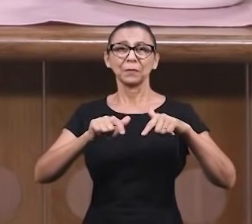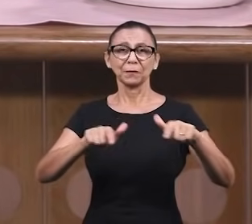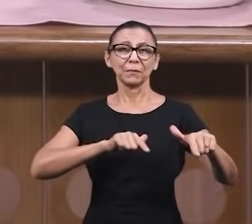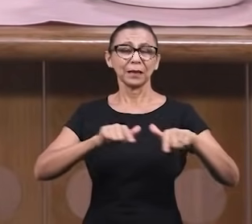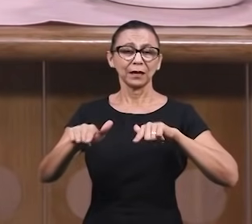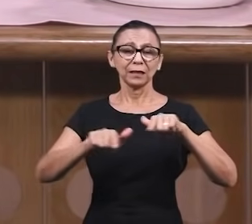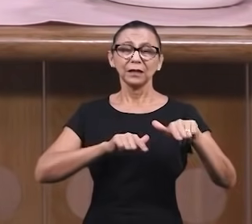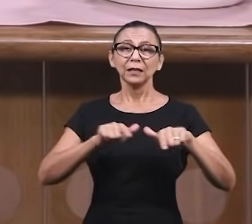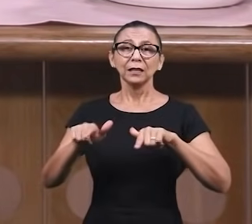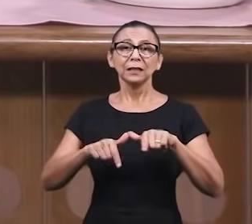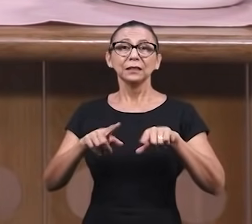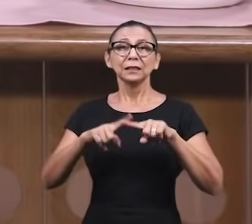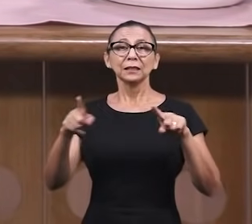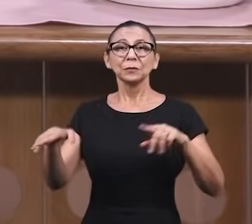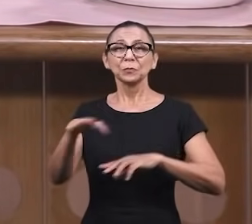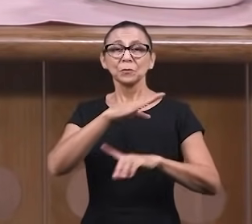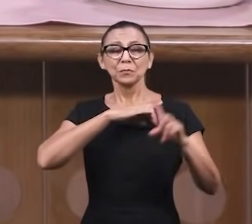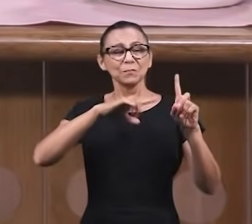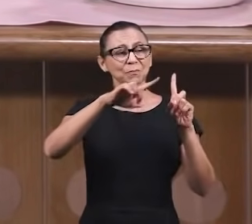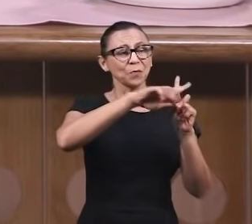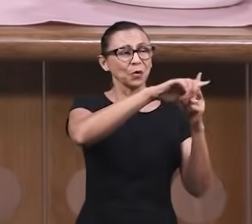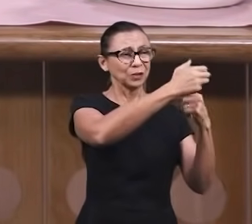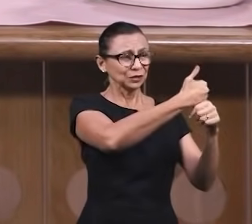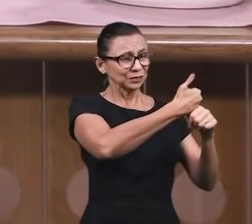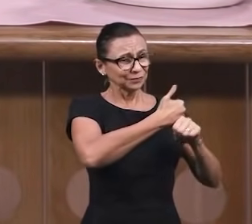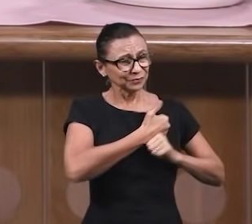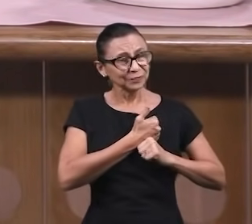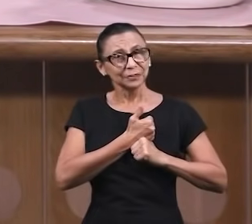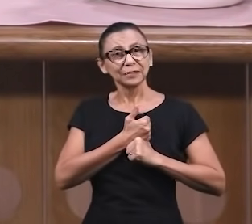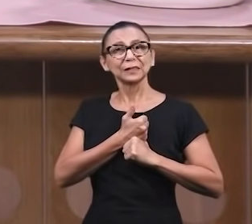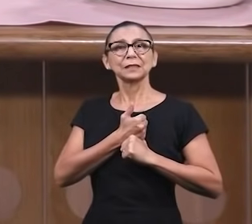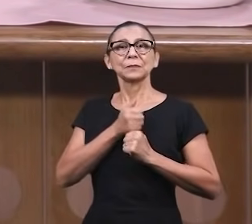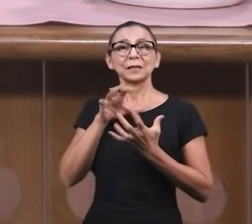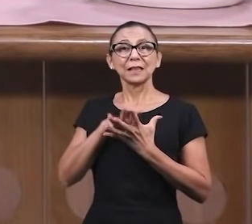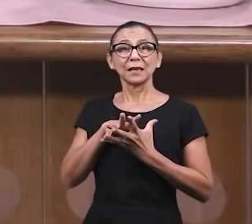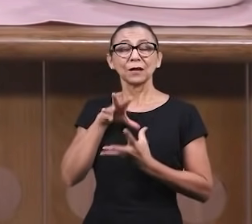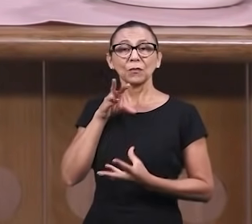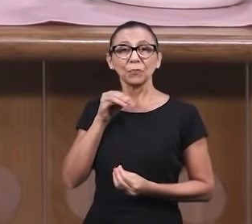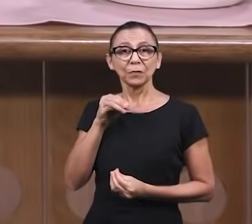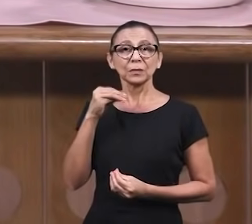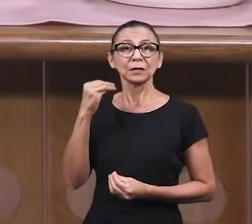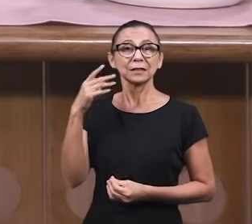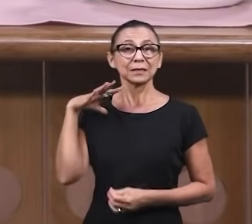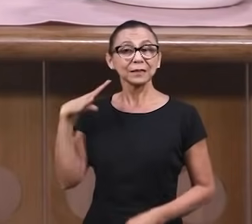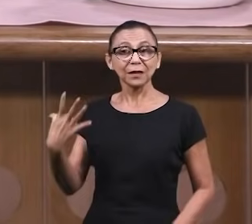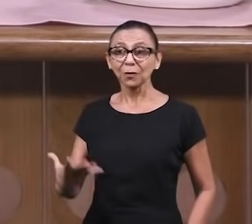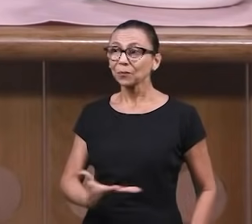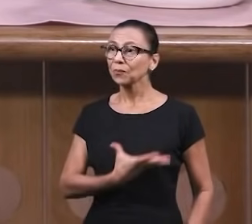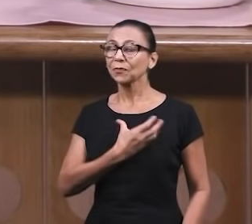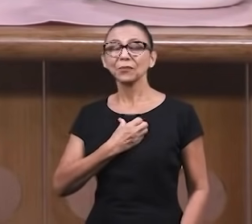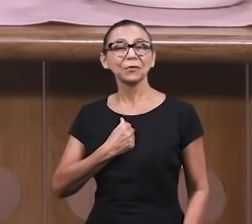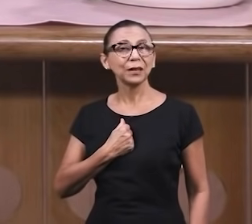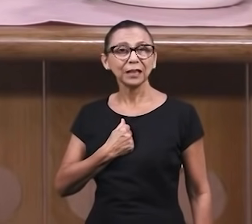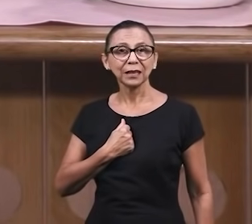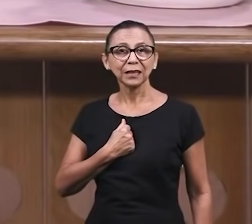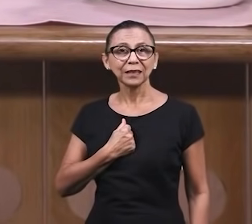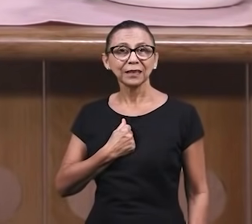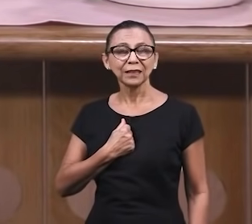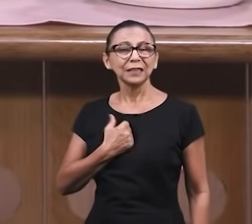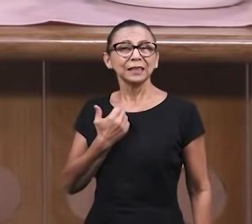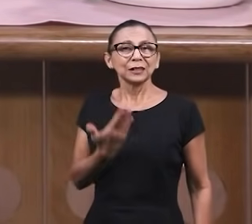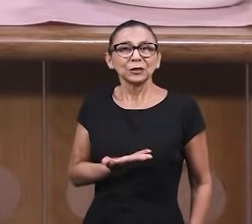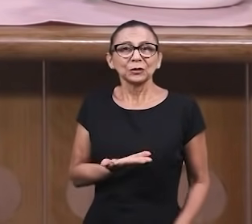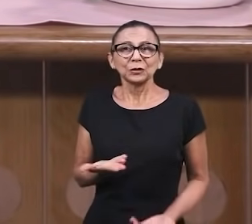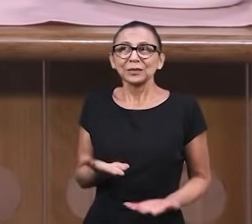que é resgatar o homem. Então, quando a sua alma entra em contato com essa operação, então no seu interior há uma